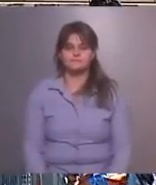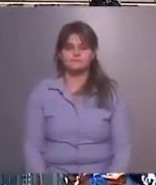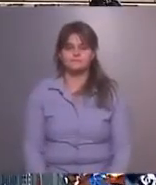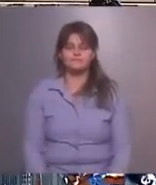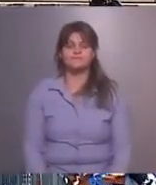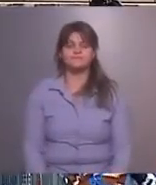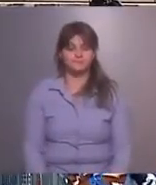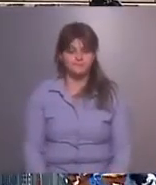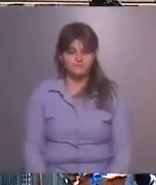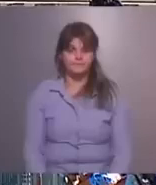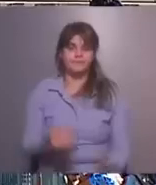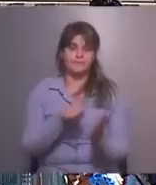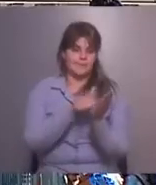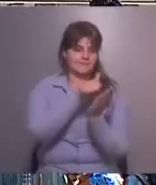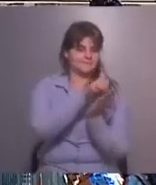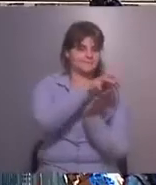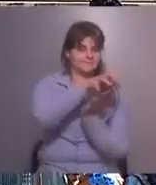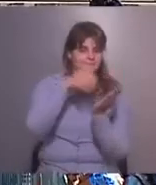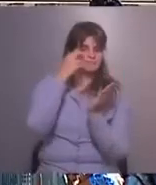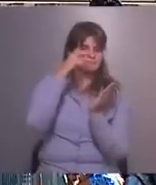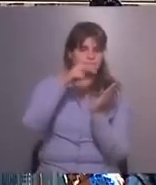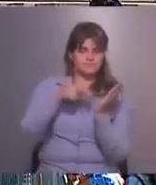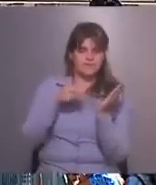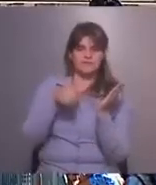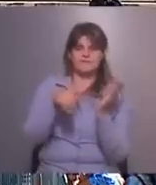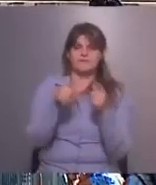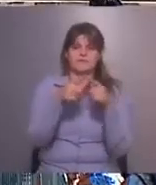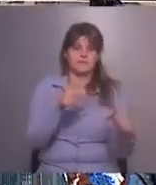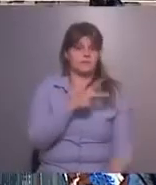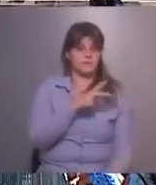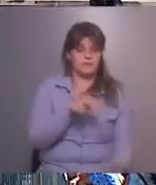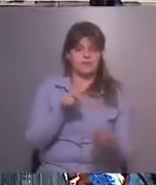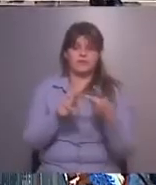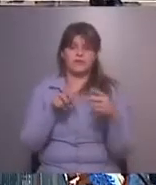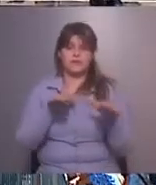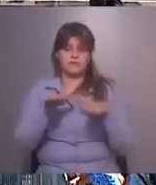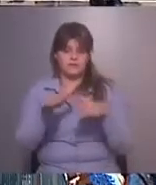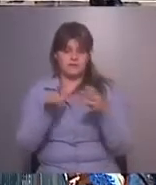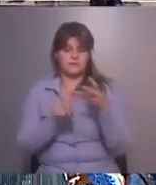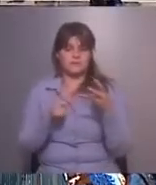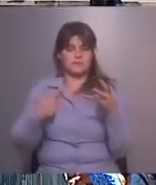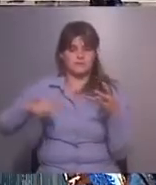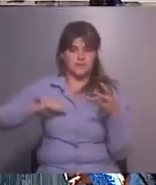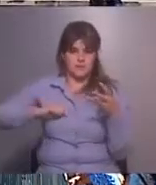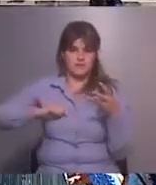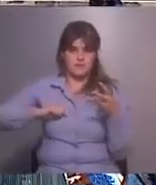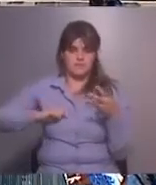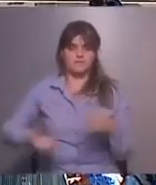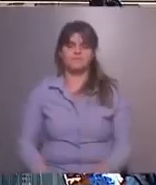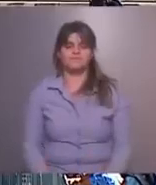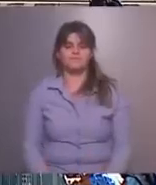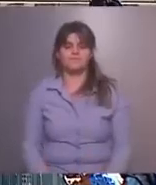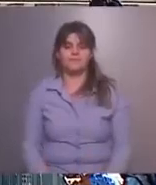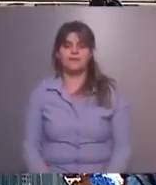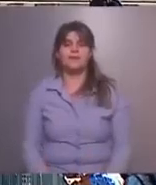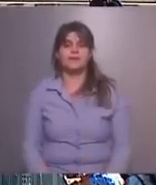O Santo Evangelho vai ser proclamado em português, italiano e espanhol.